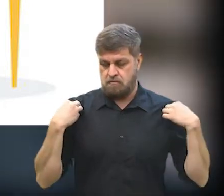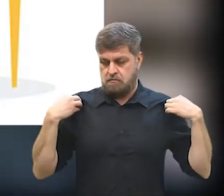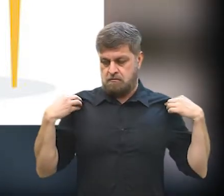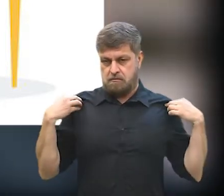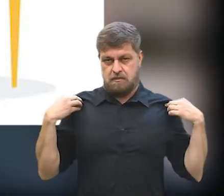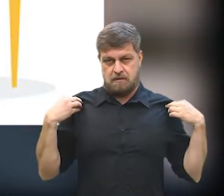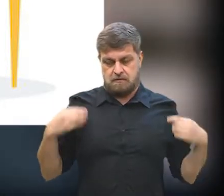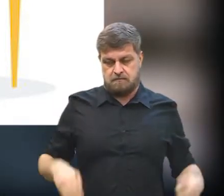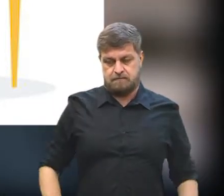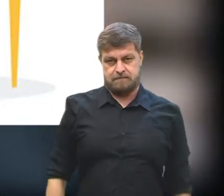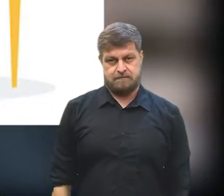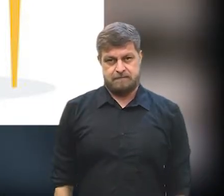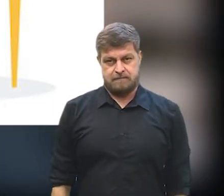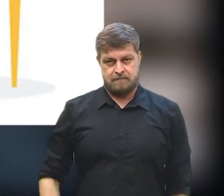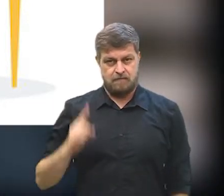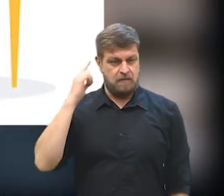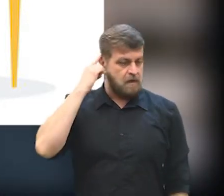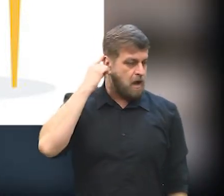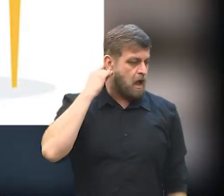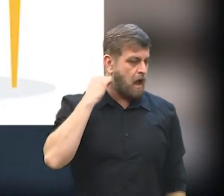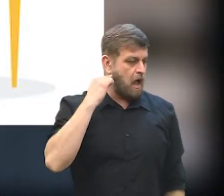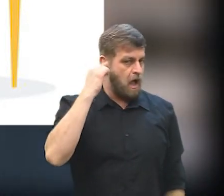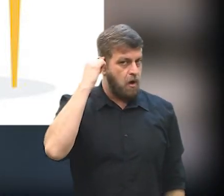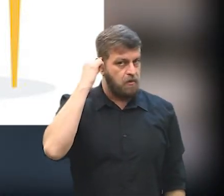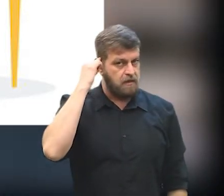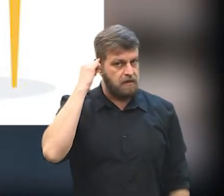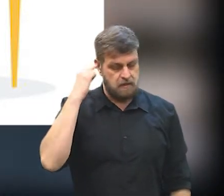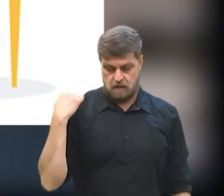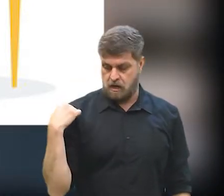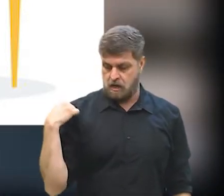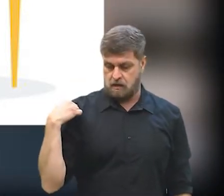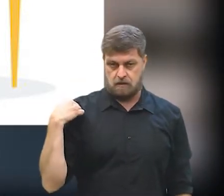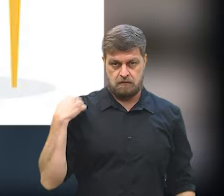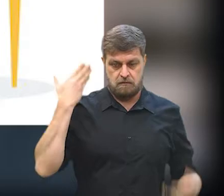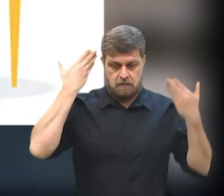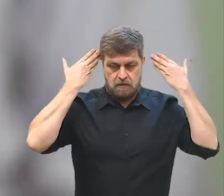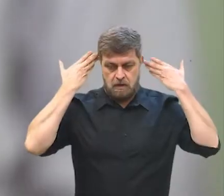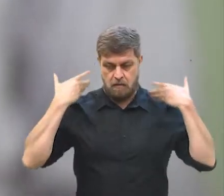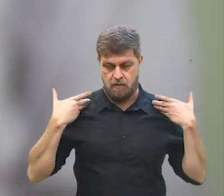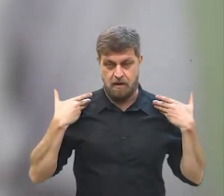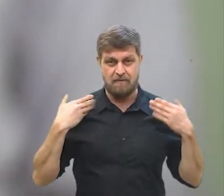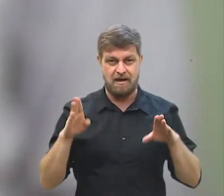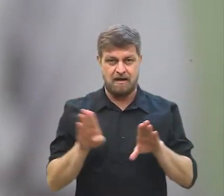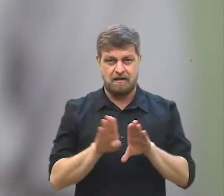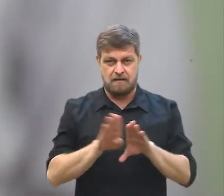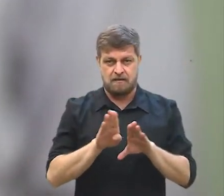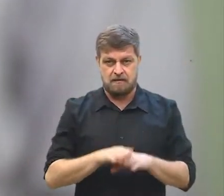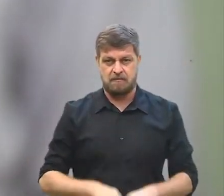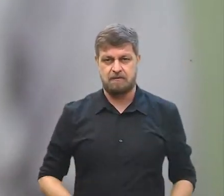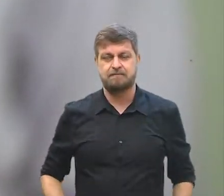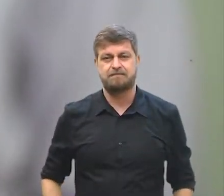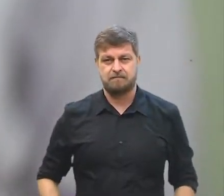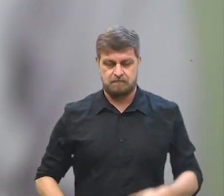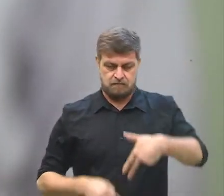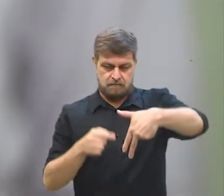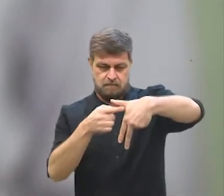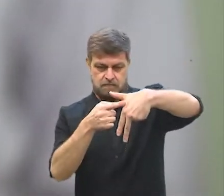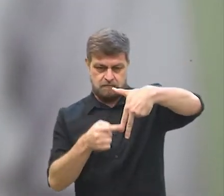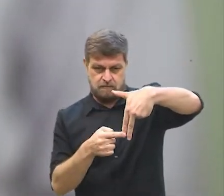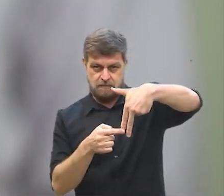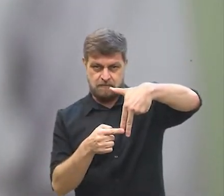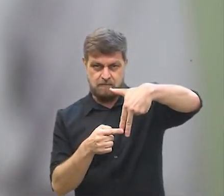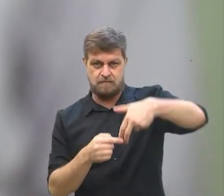corpo, mantendo a orelha, pavilhão auditivo, na mesma linha do ombro, na mesma linha do quadril, na mesma linha do